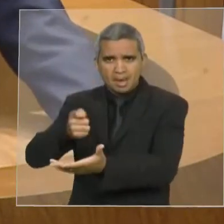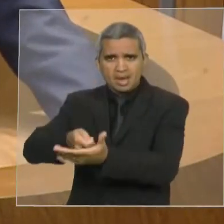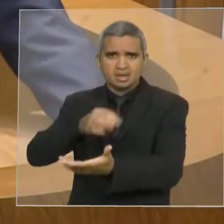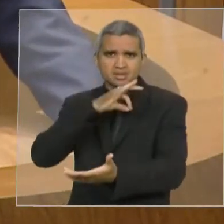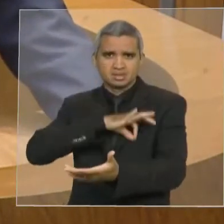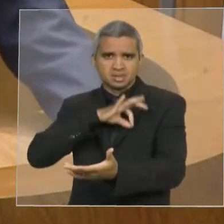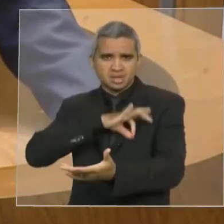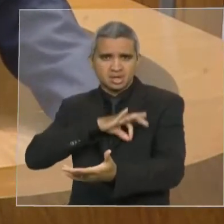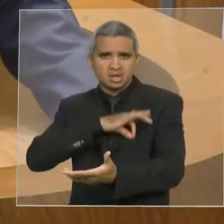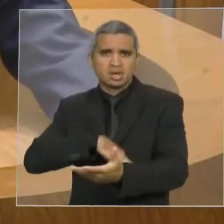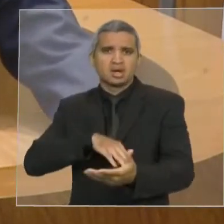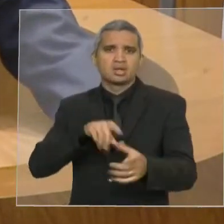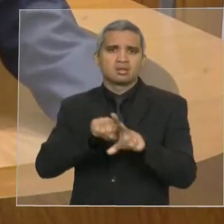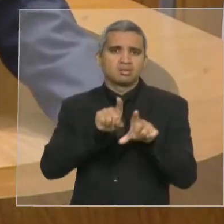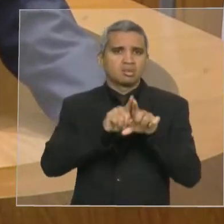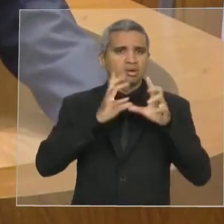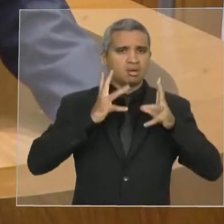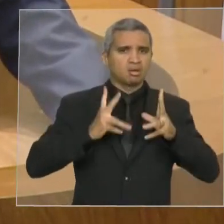limpeza pública,